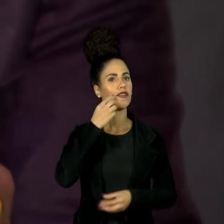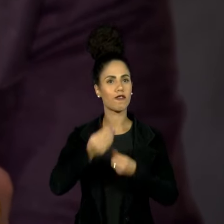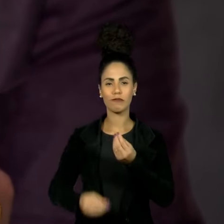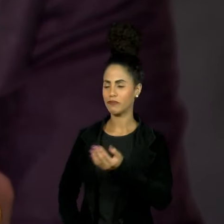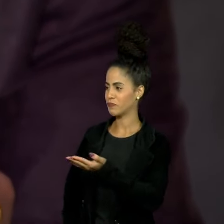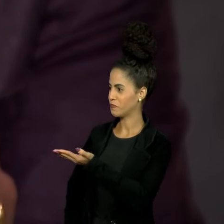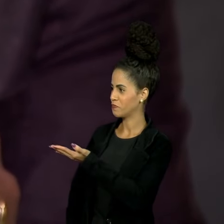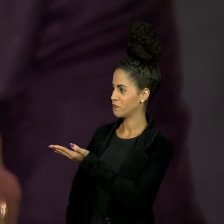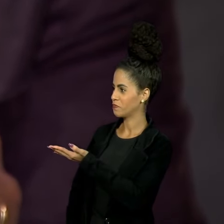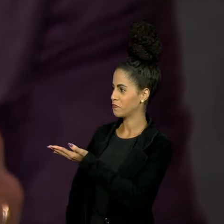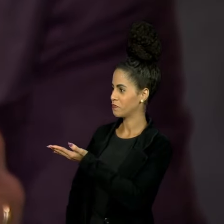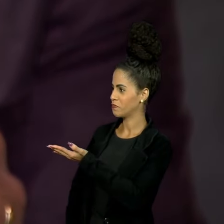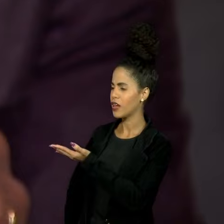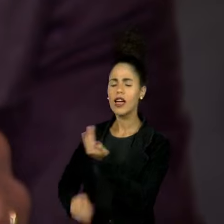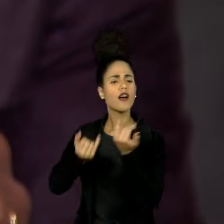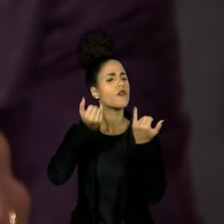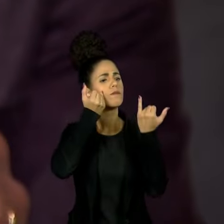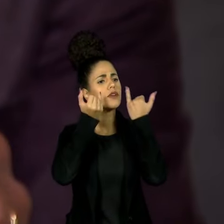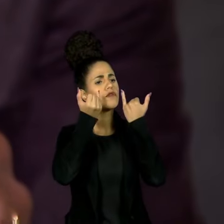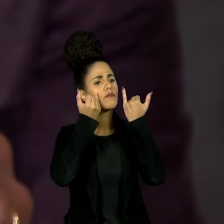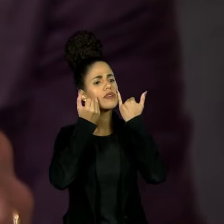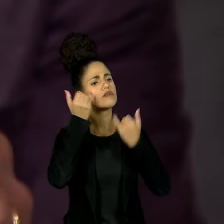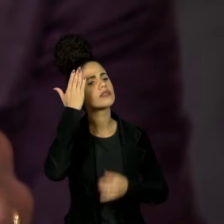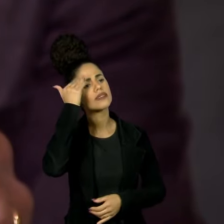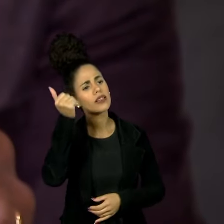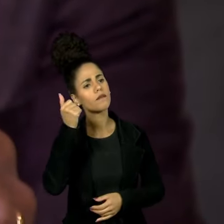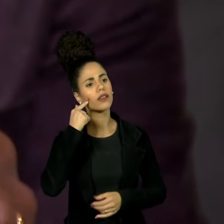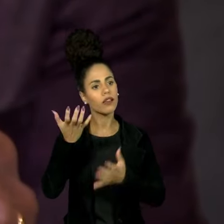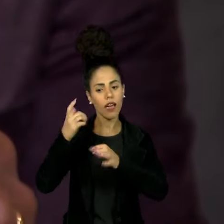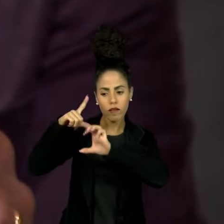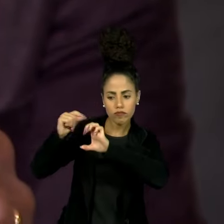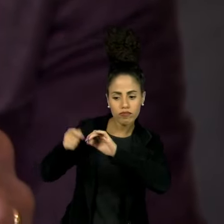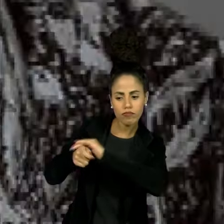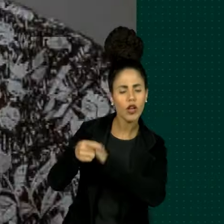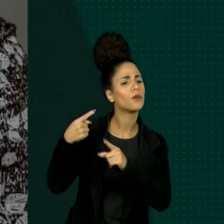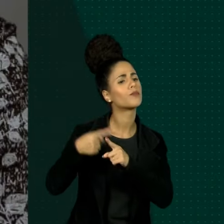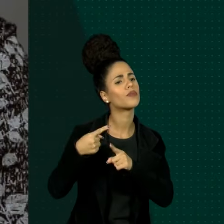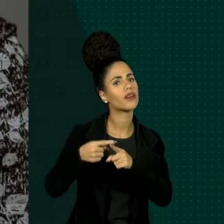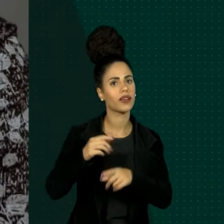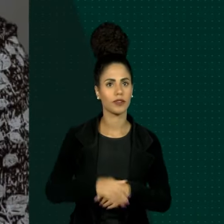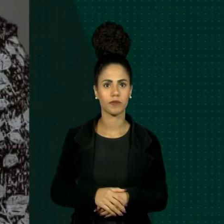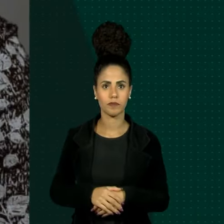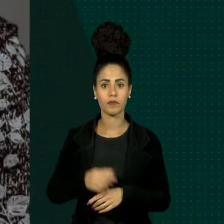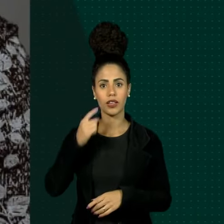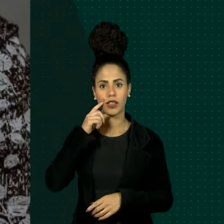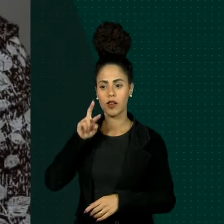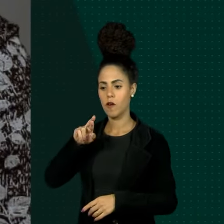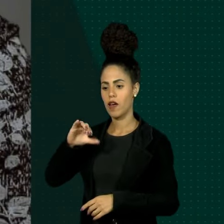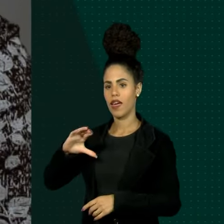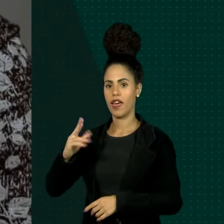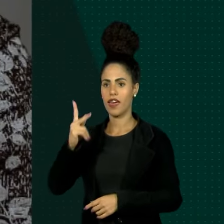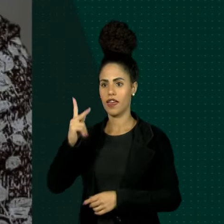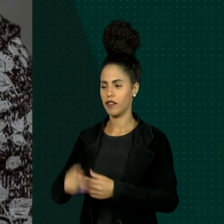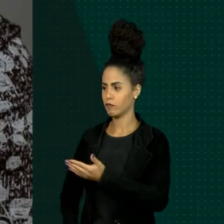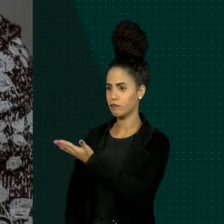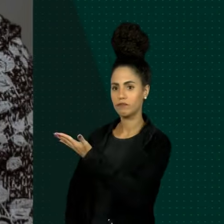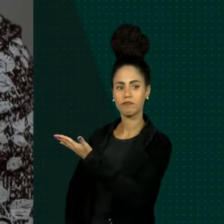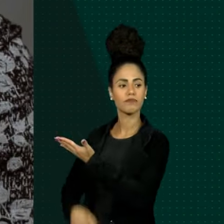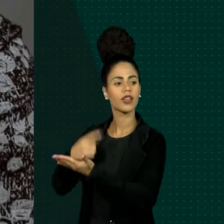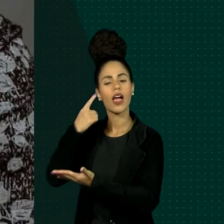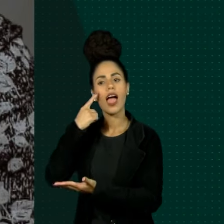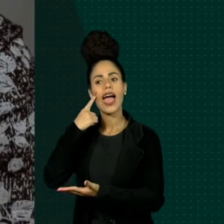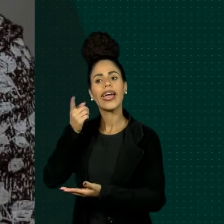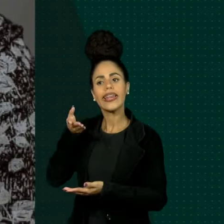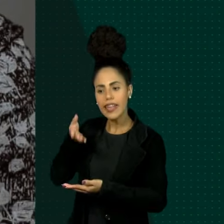para aquele informal que quer se transformar num grande empreendedor? O Rick Chester, ele é um